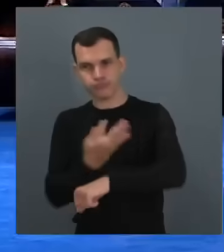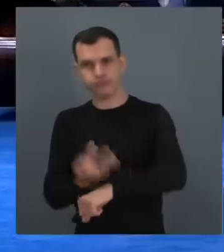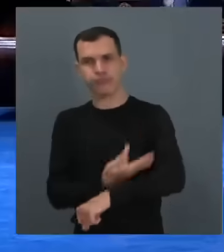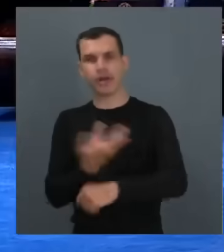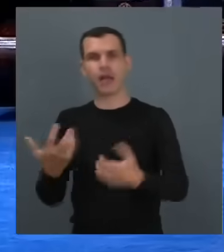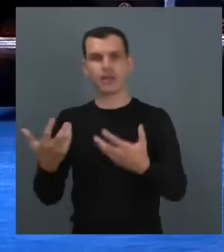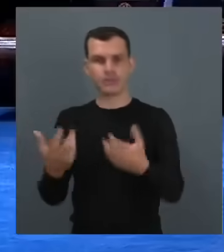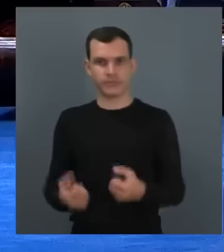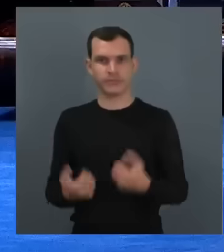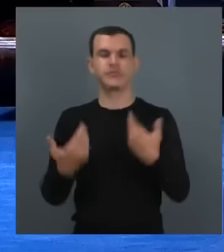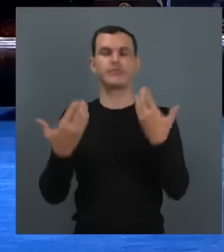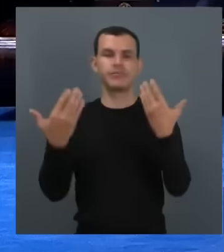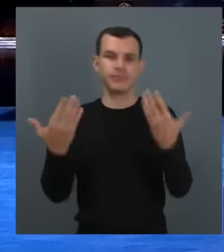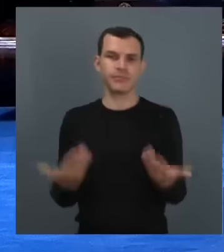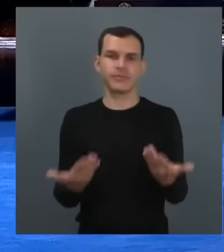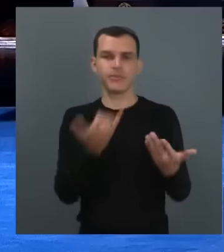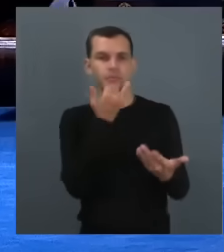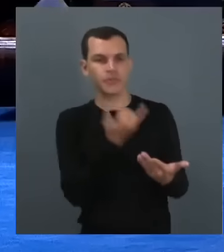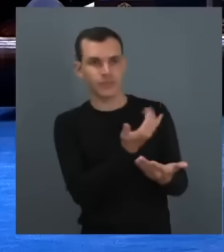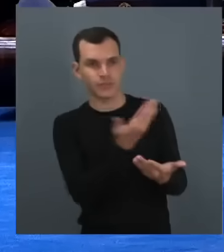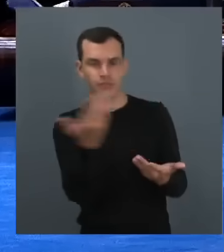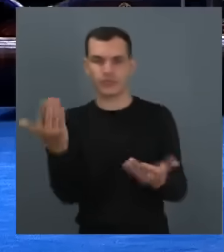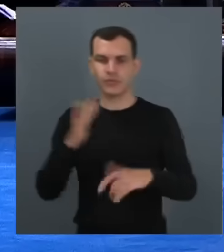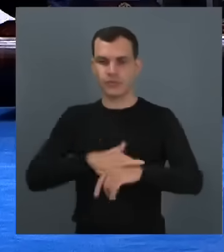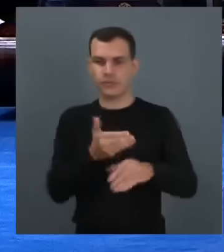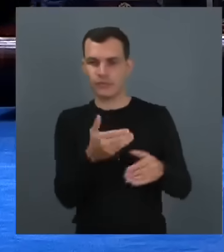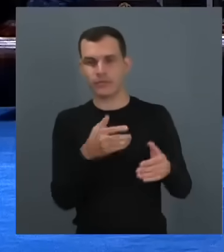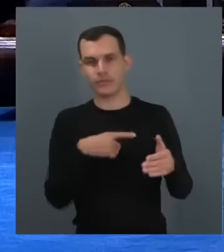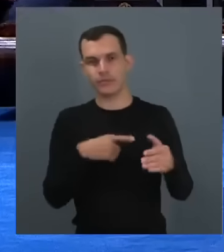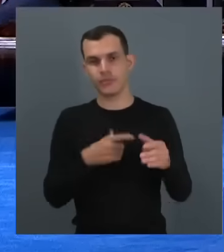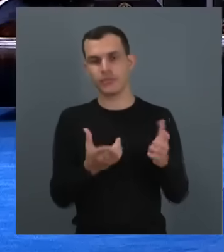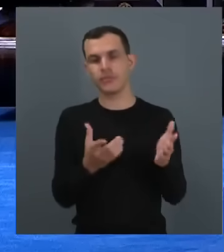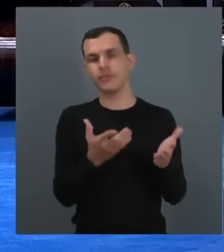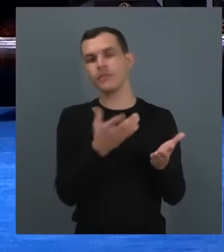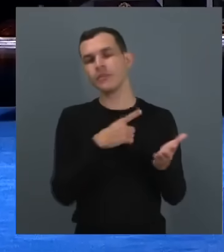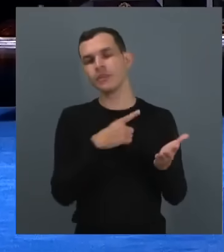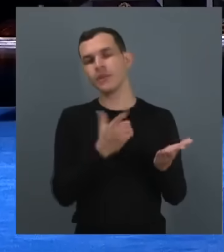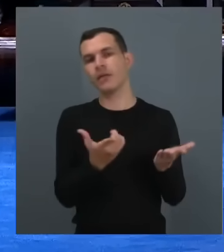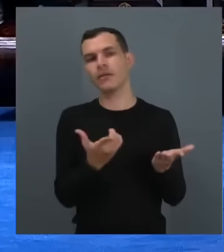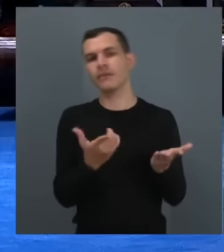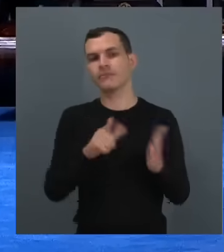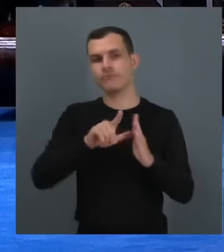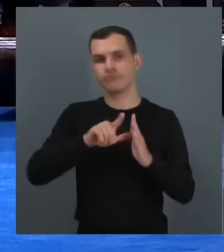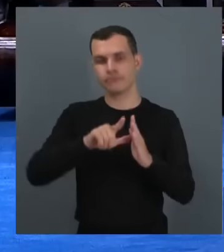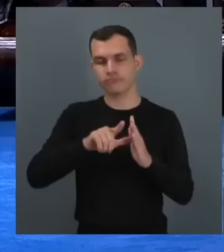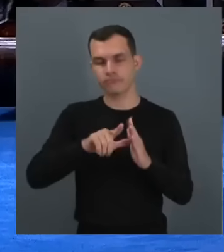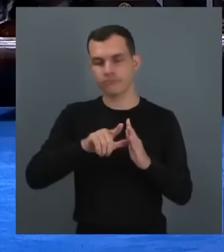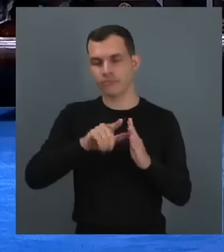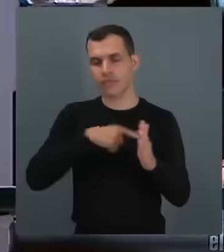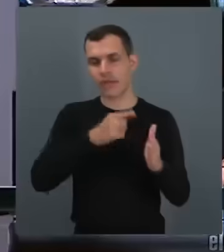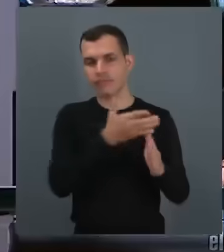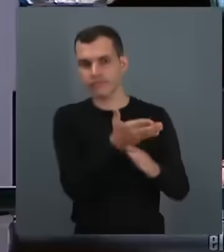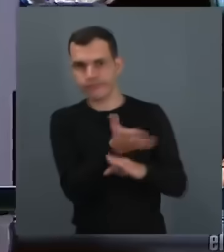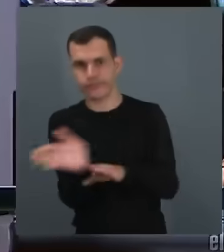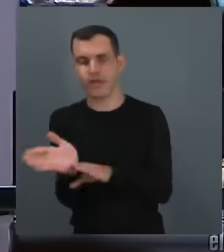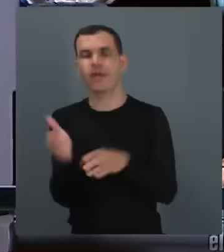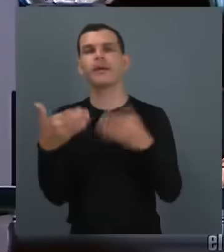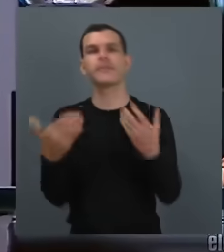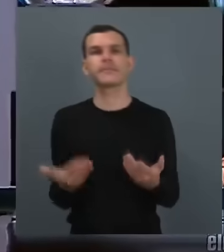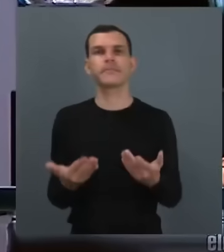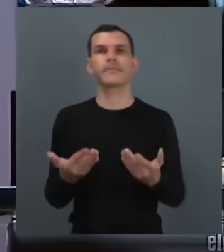tempo. O pronunciamento de Vossa Excelência será publicado em todos os veículos de comunicação desta